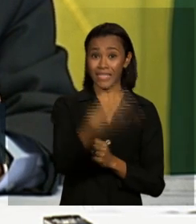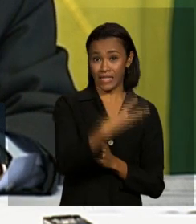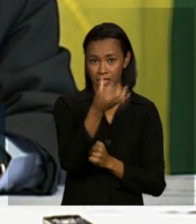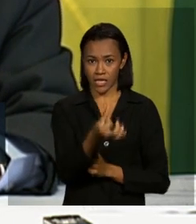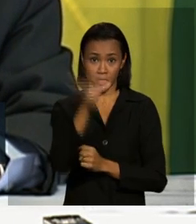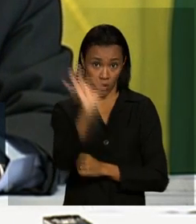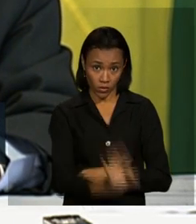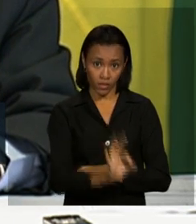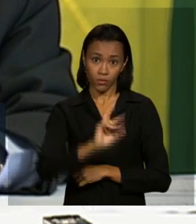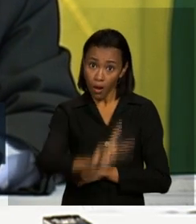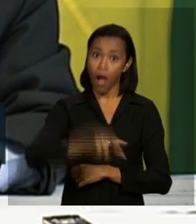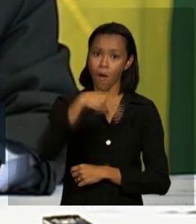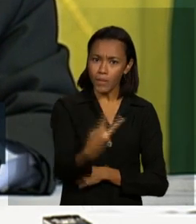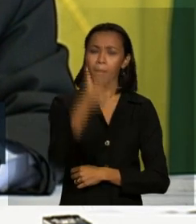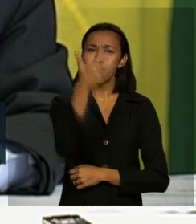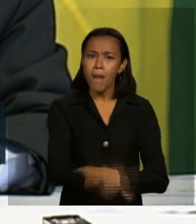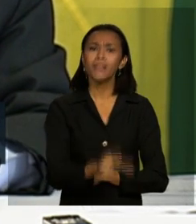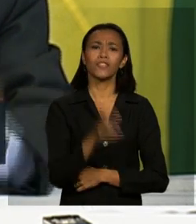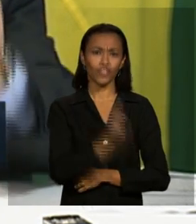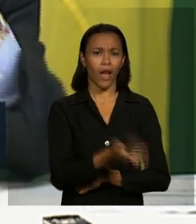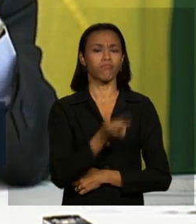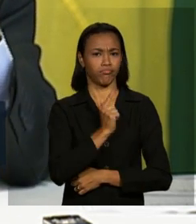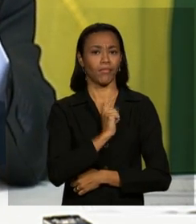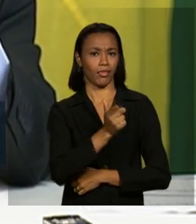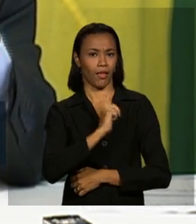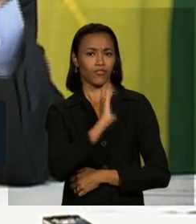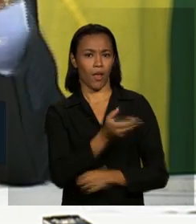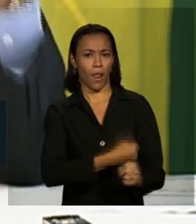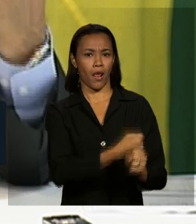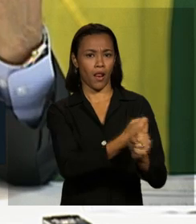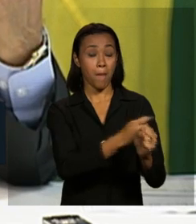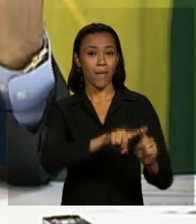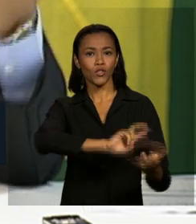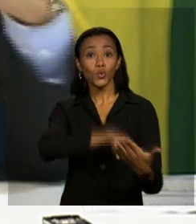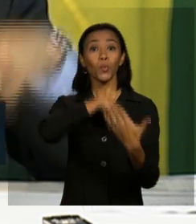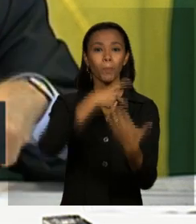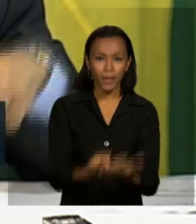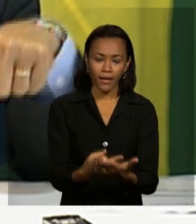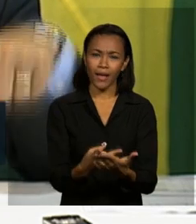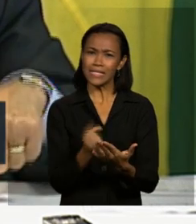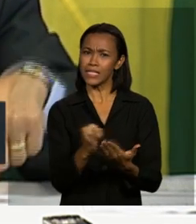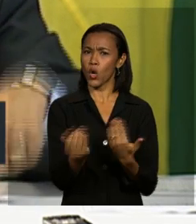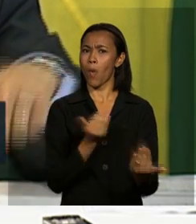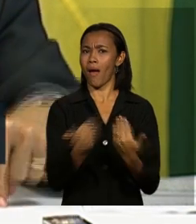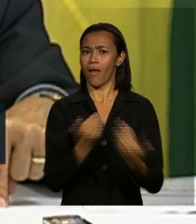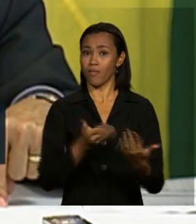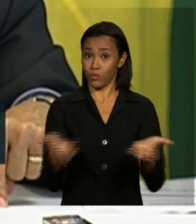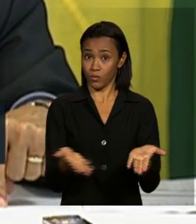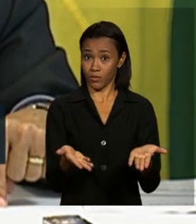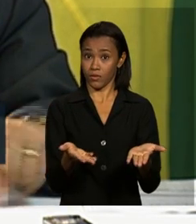36% em relação ao total da malha existente Mas significa duplicar se compararmos com a malha